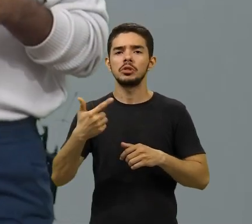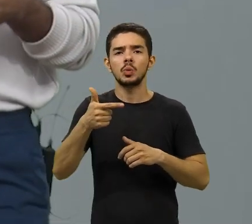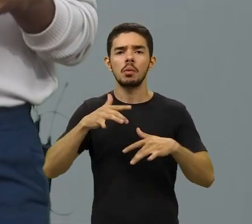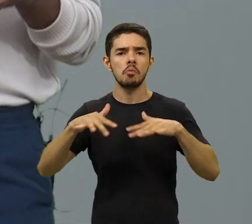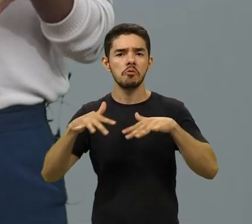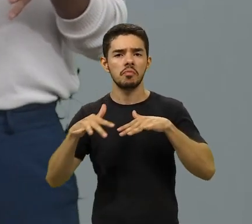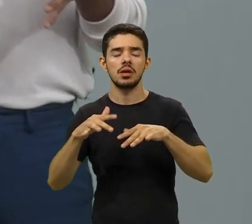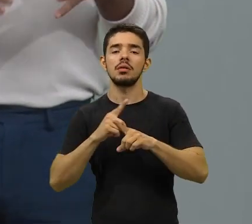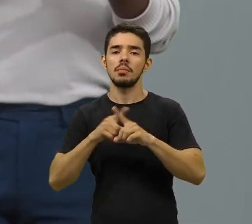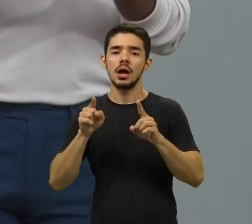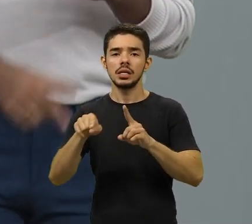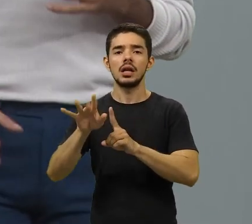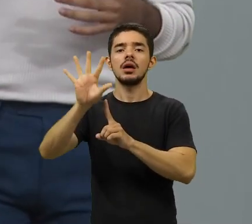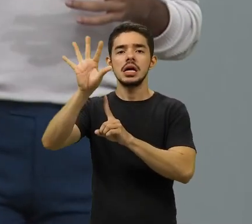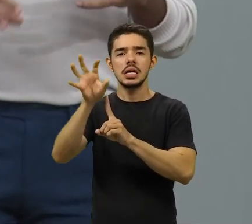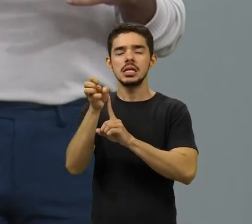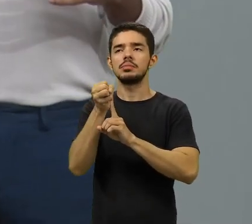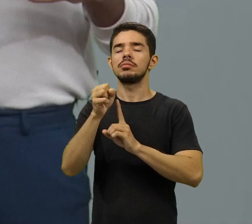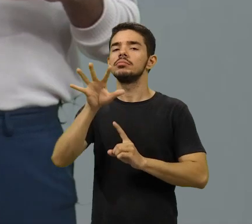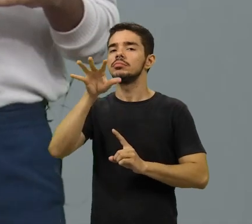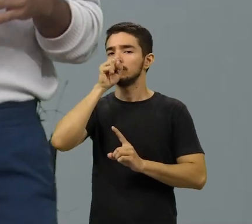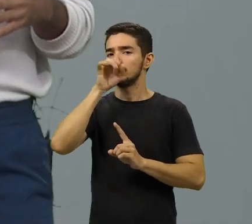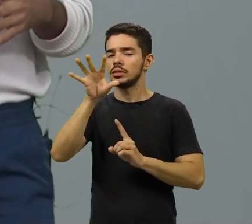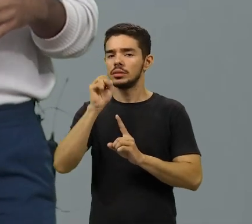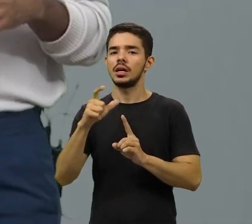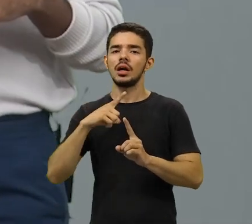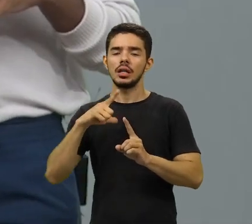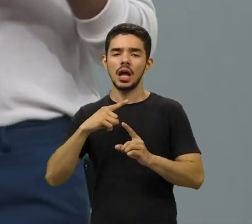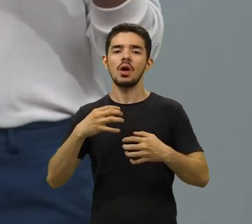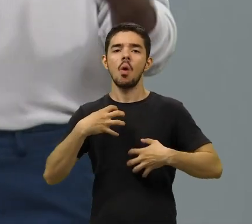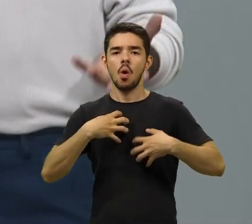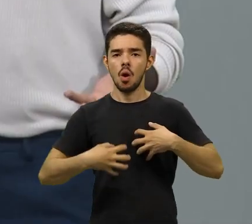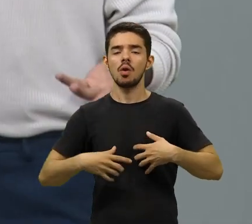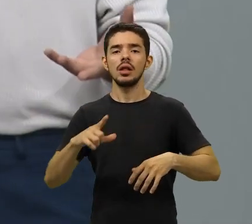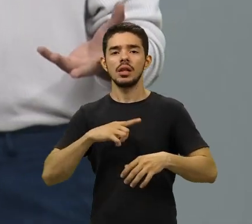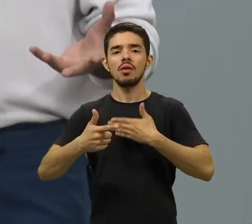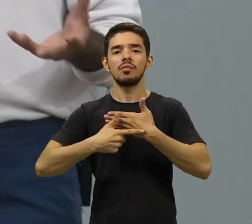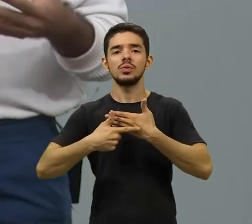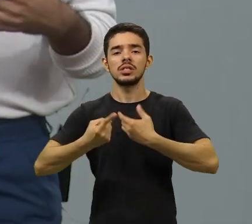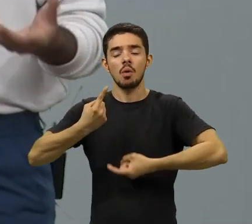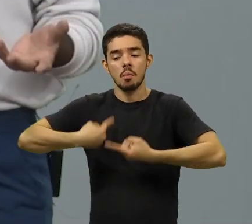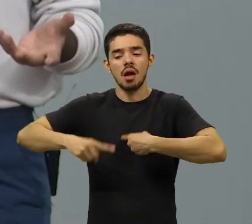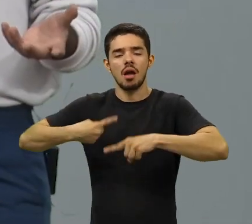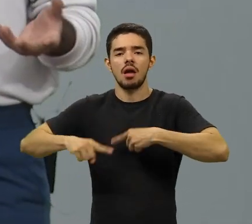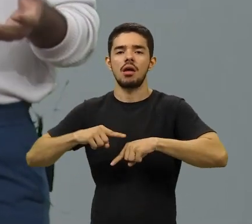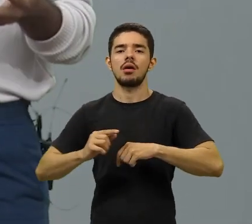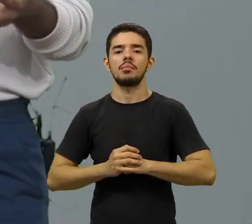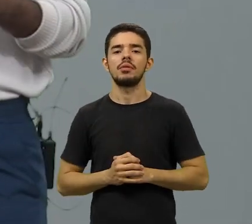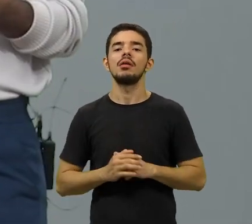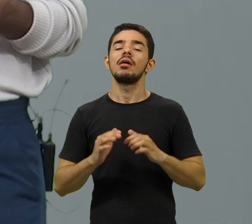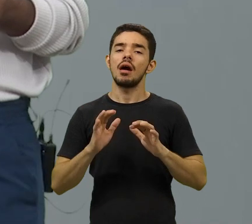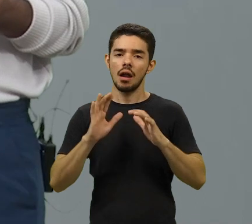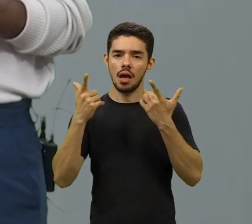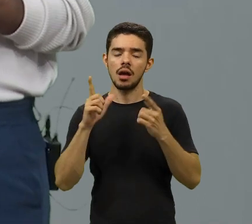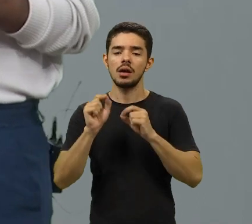imóveis, né, elas também respiram, elas também têm órgãos, elas também têm funções metabólicas. E isso define um ser vivo,